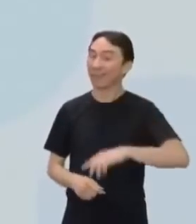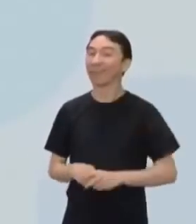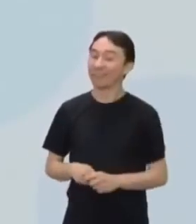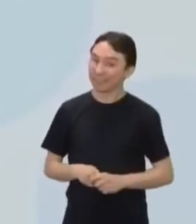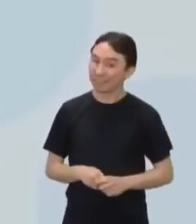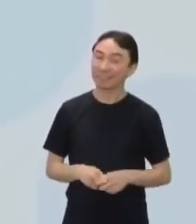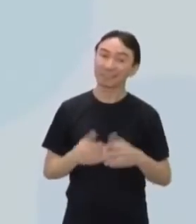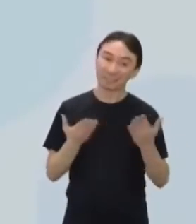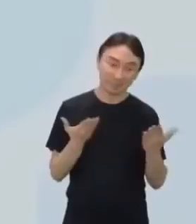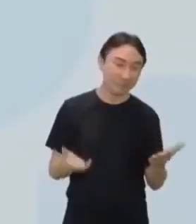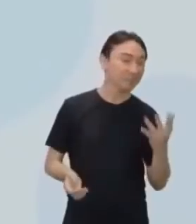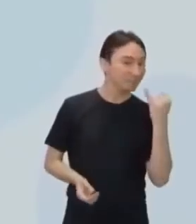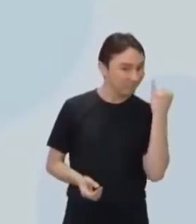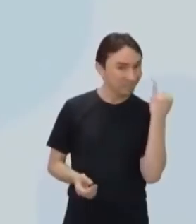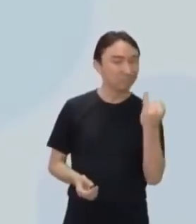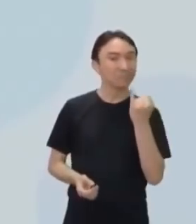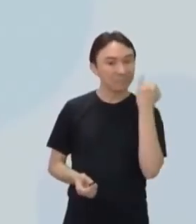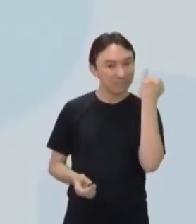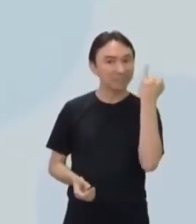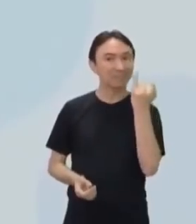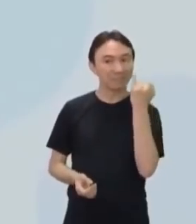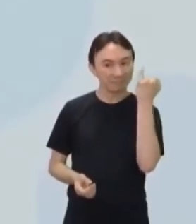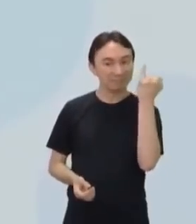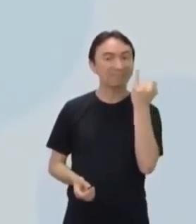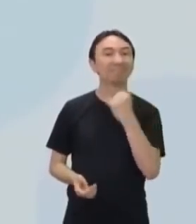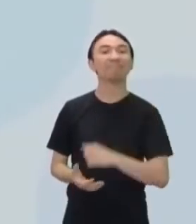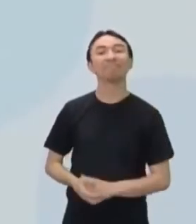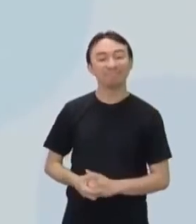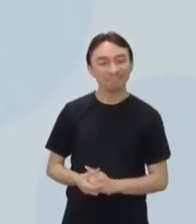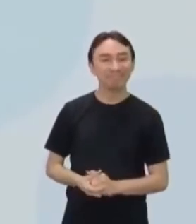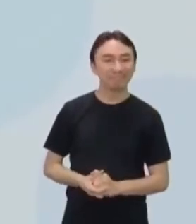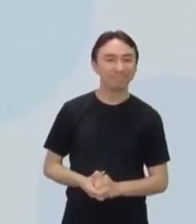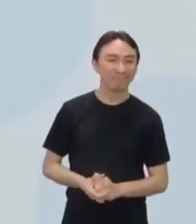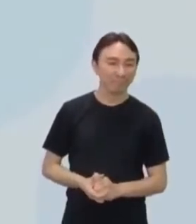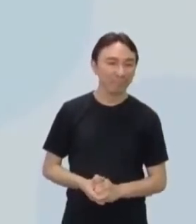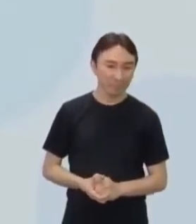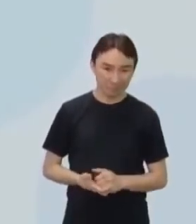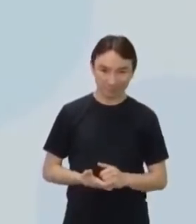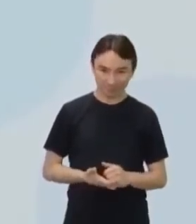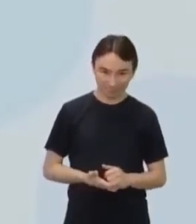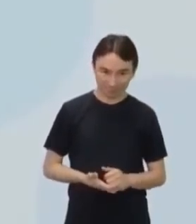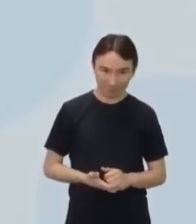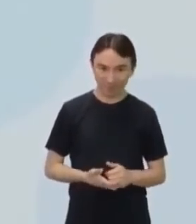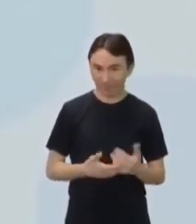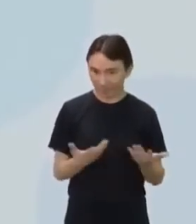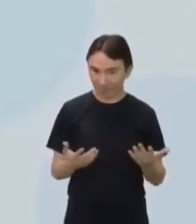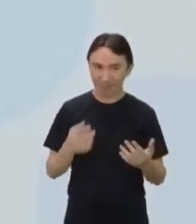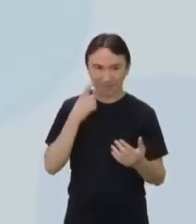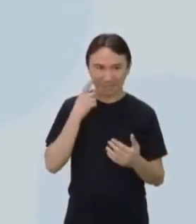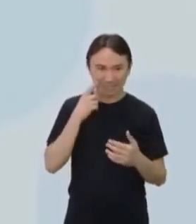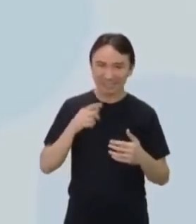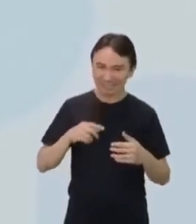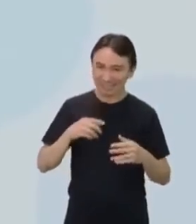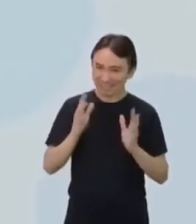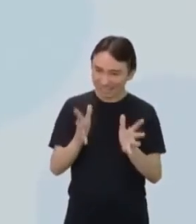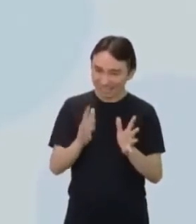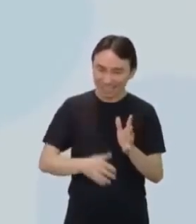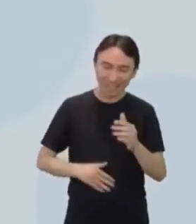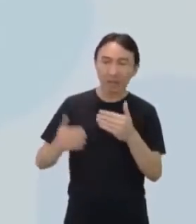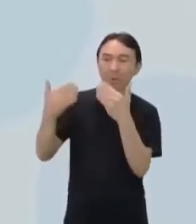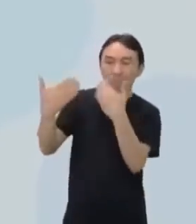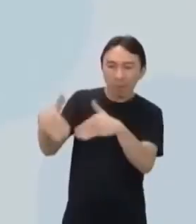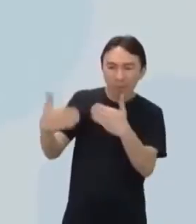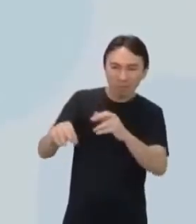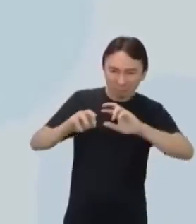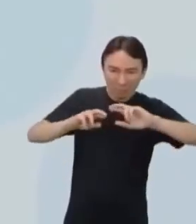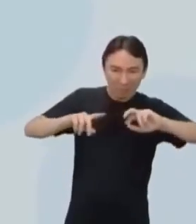e a nossa responsabilidade em relação a essa avaliação, tá bom? E a partir dos resultados dessa avaliação, a